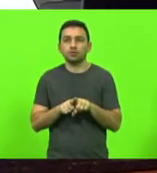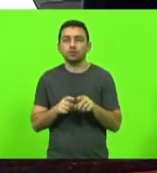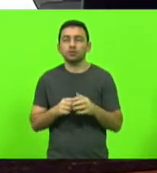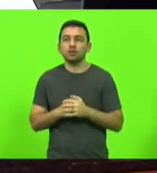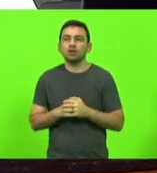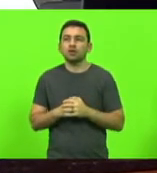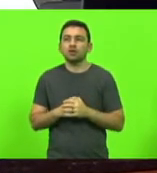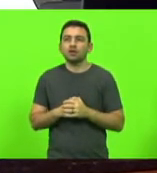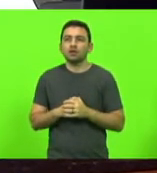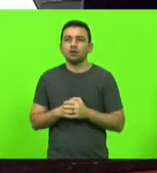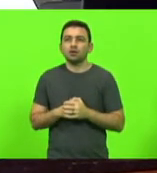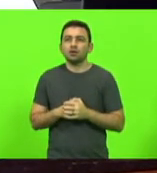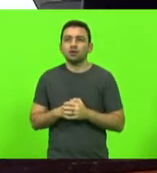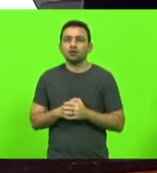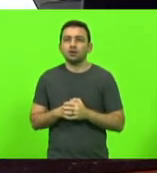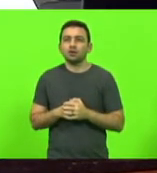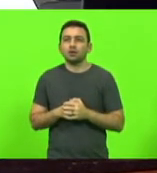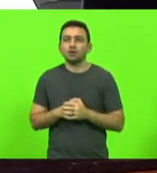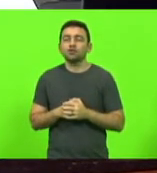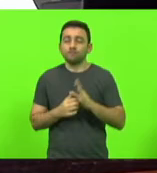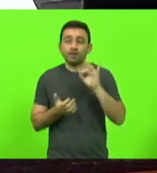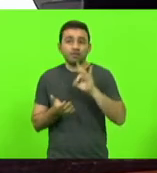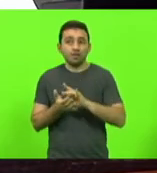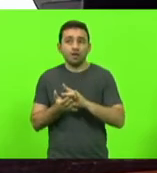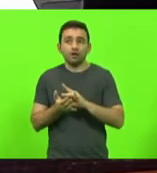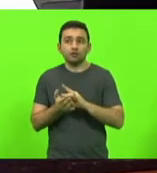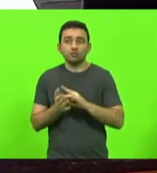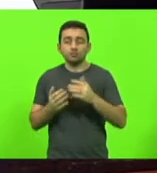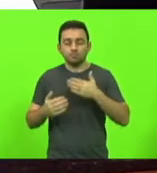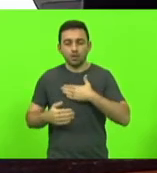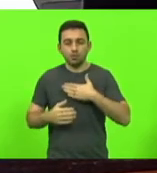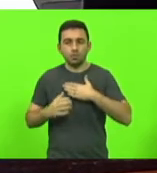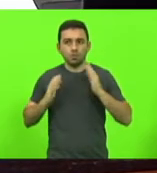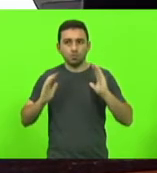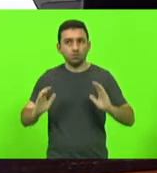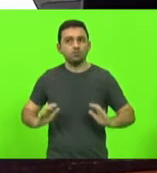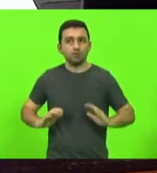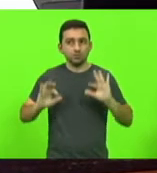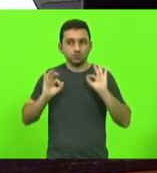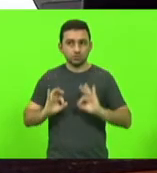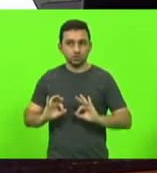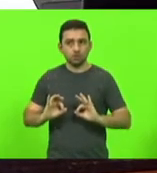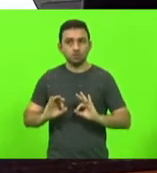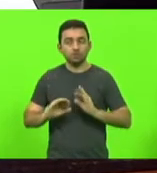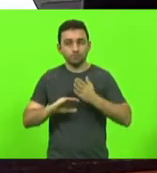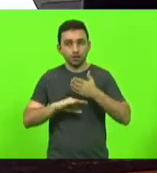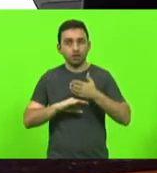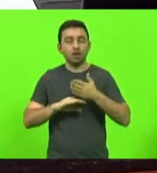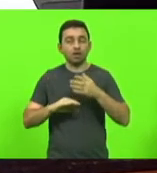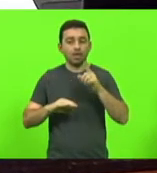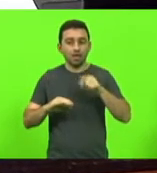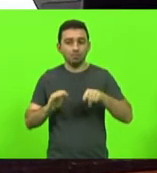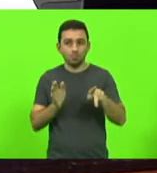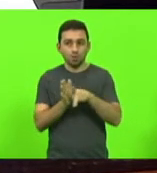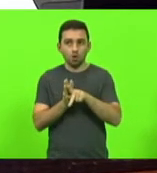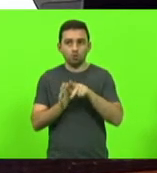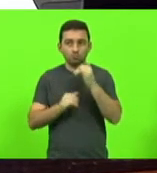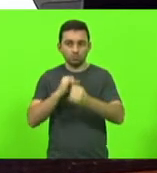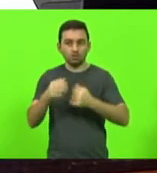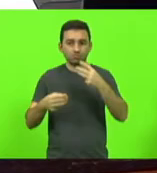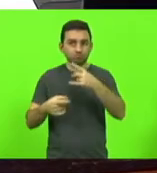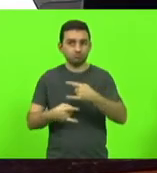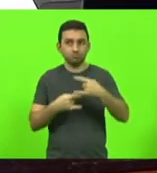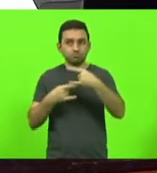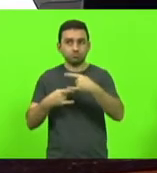sempre foi o meu entendimento e o meu comportamento. Então, se estamos online, mas estar presente na sessão. Não adianta